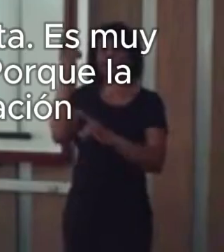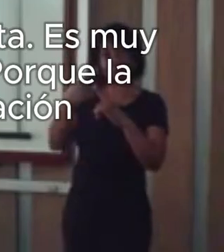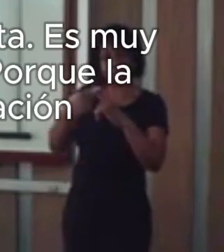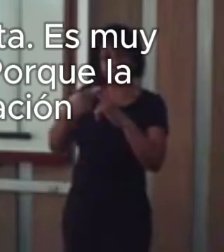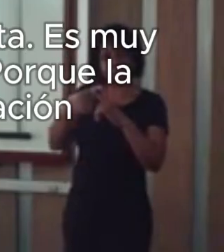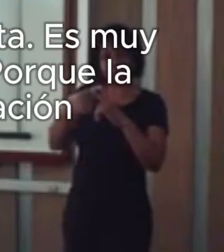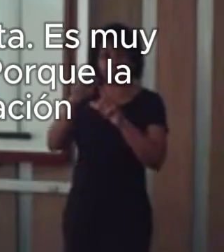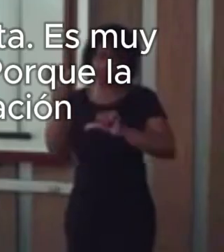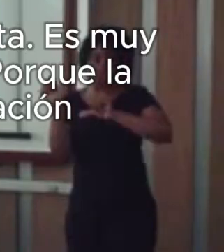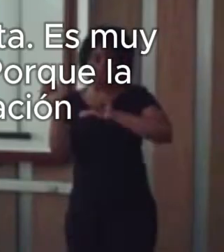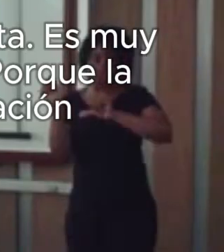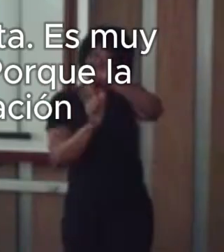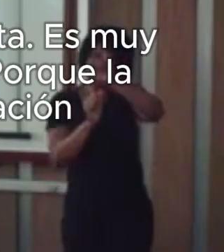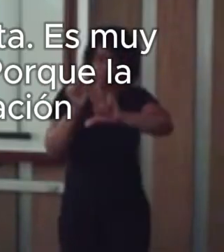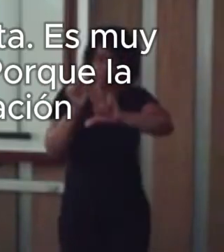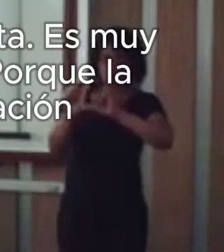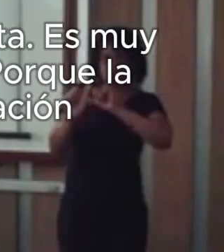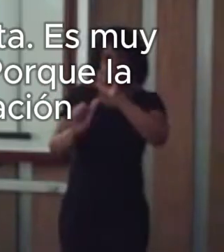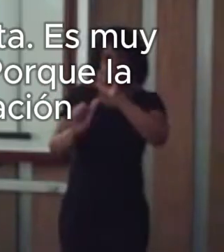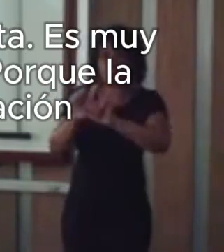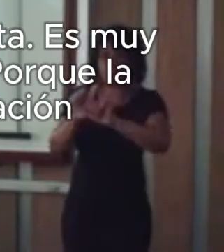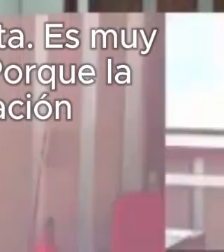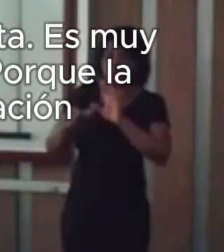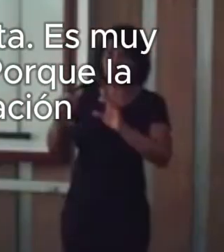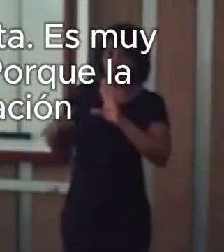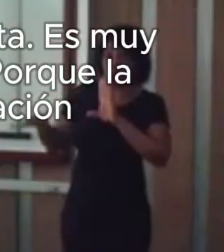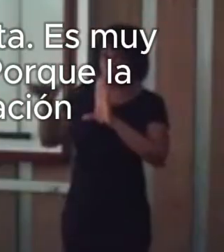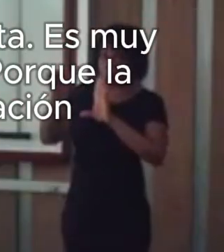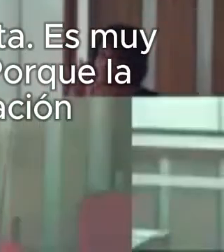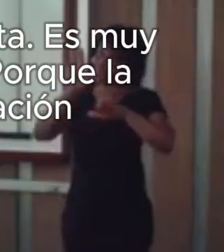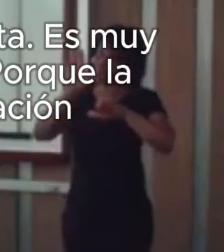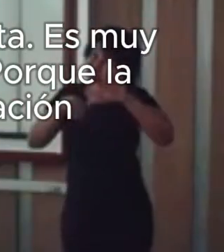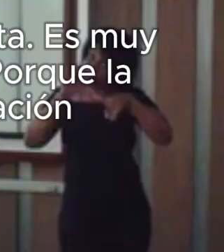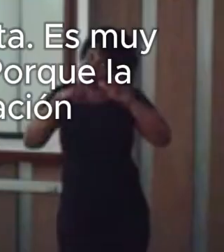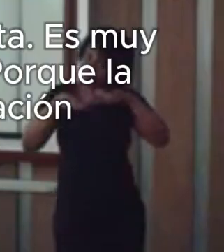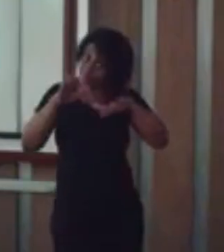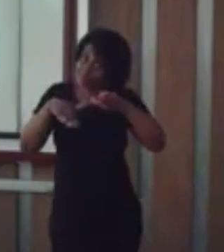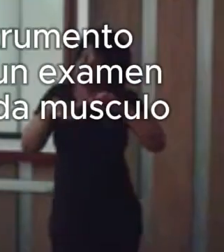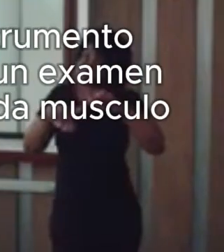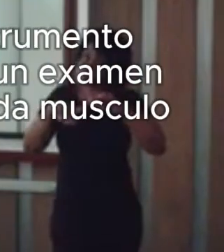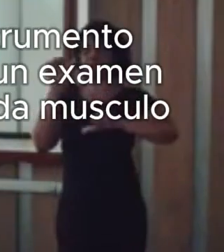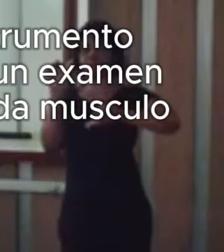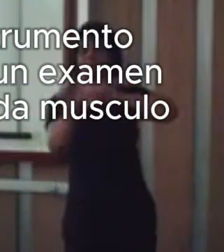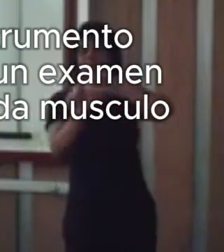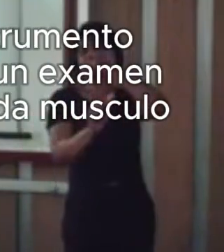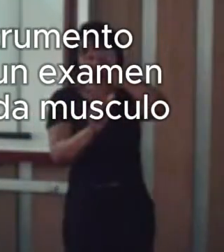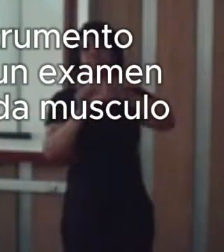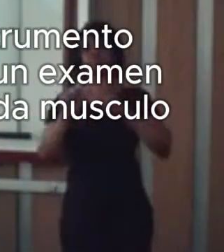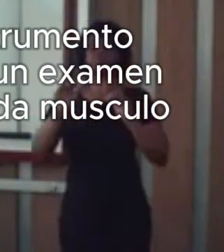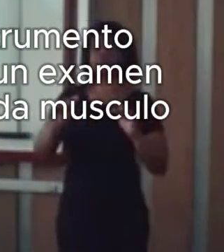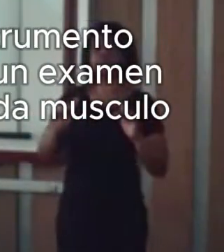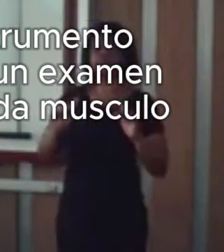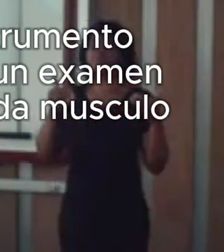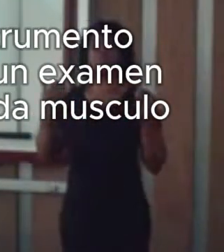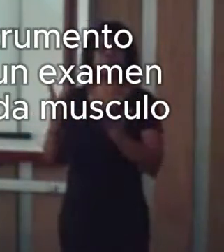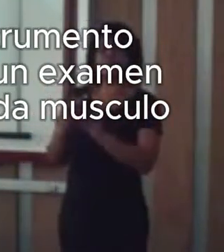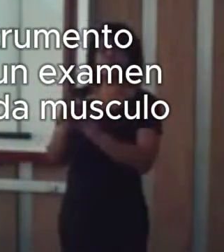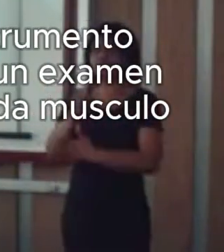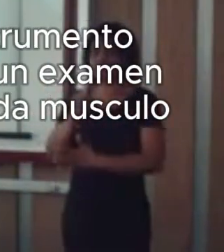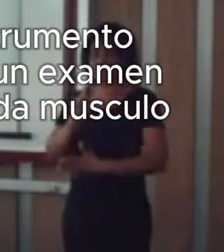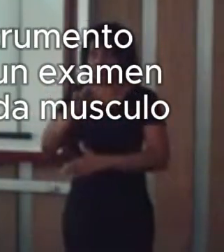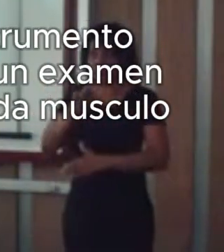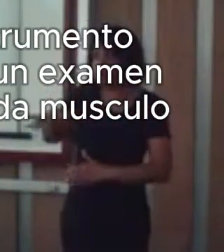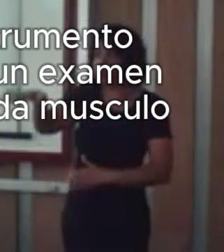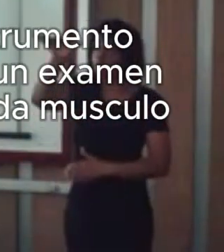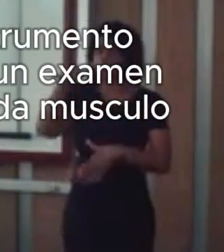a regeneração, a recuperação de uma lesão completa depende da regeneração. Tá? Então, o que acontece? Todo mundo